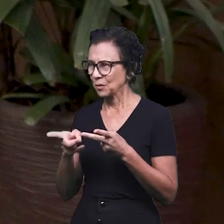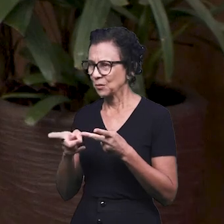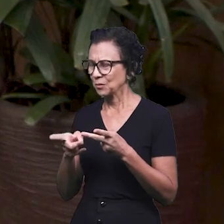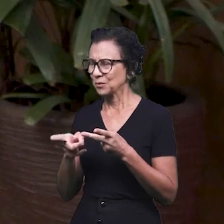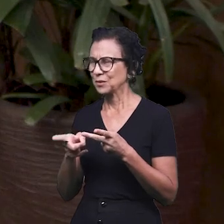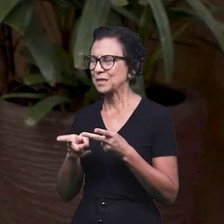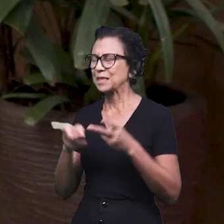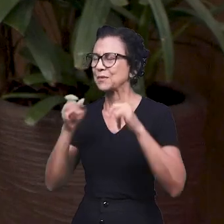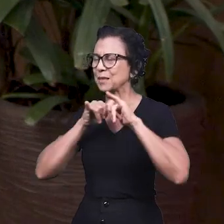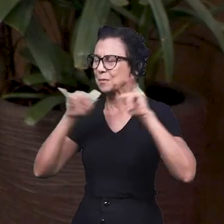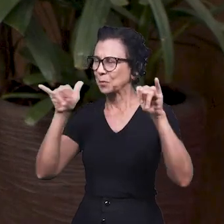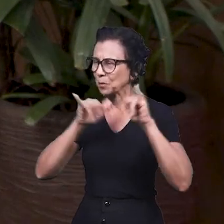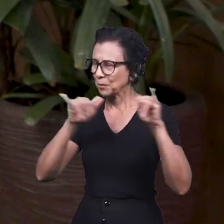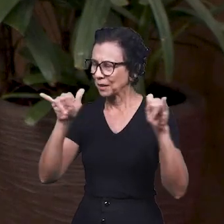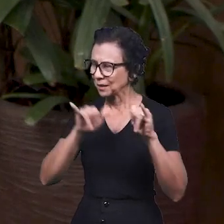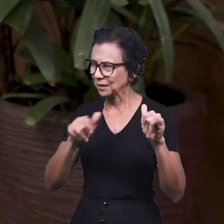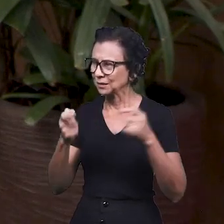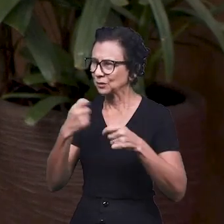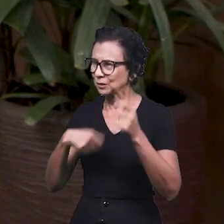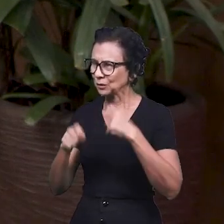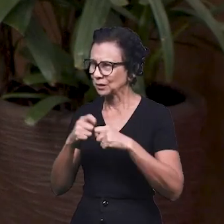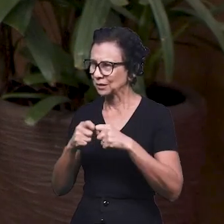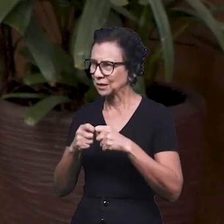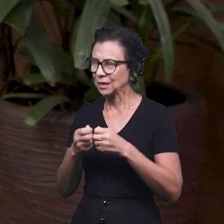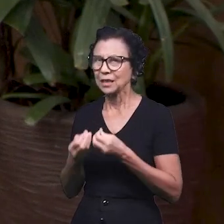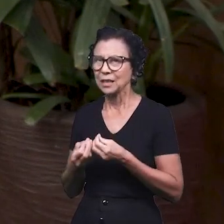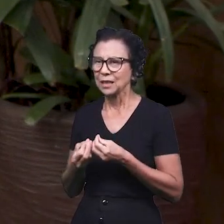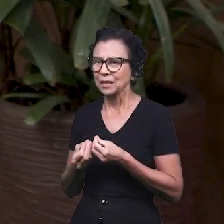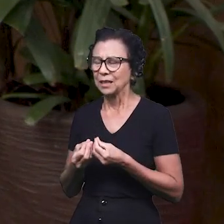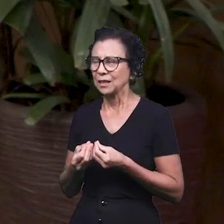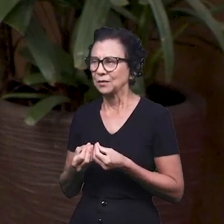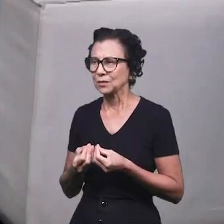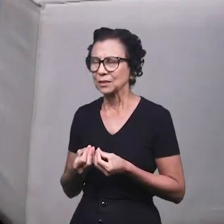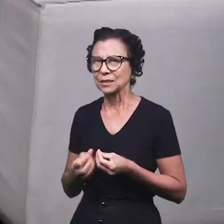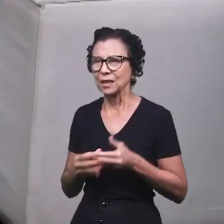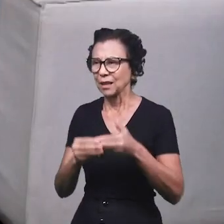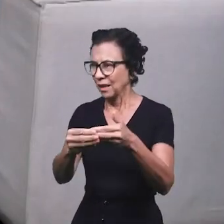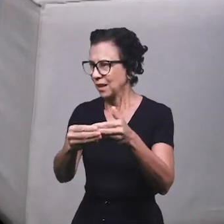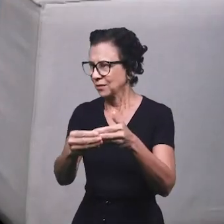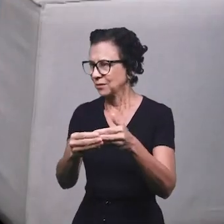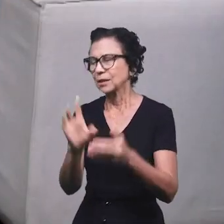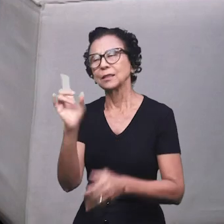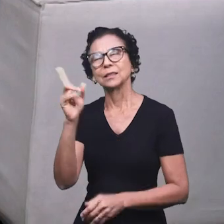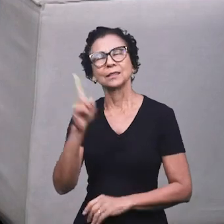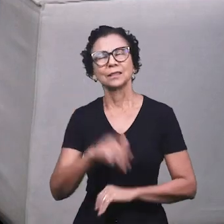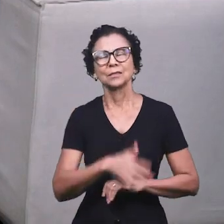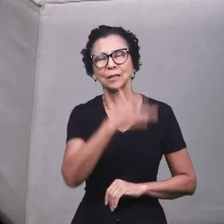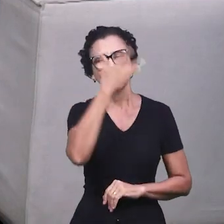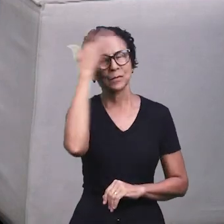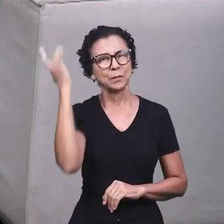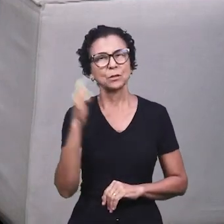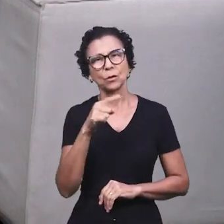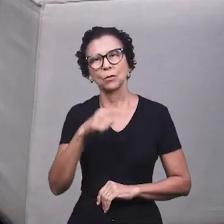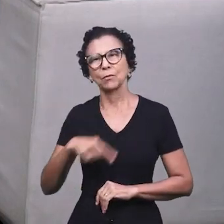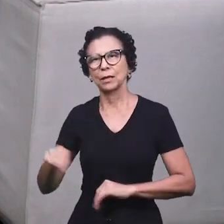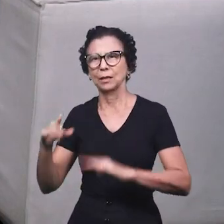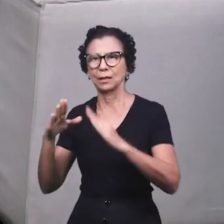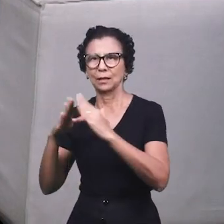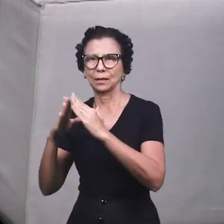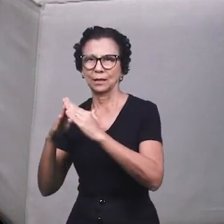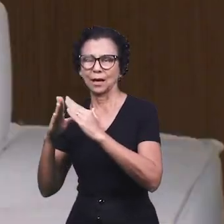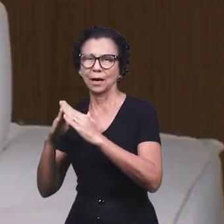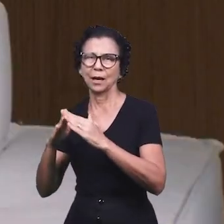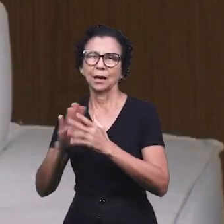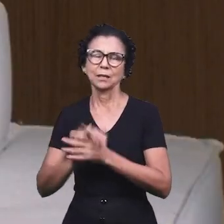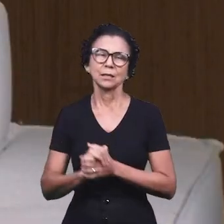faz o comercial do negócio. Exatamente. A entrega não. Não, a entrega não. Geralmente as pessoas retiram da minha casa, ou a